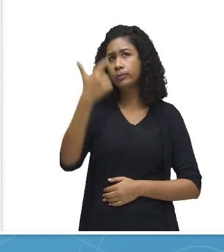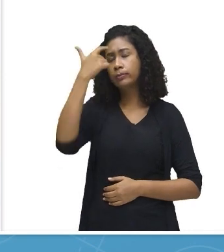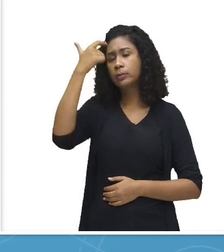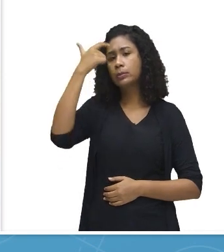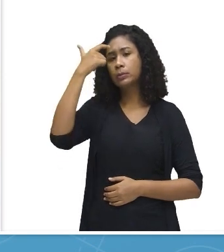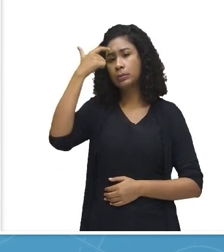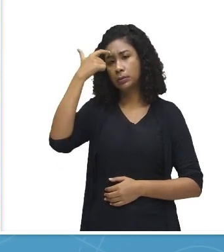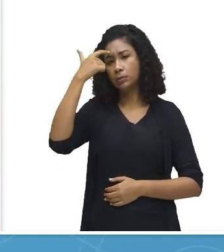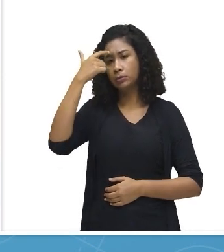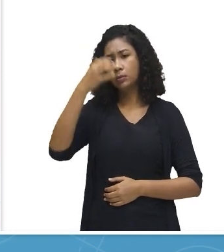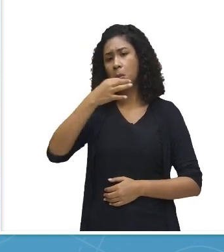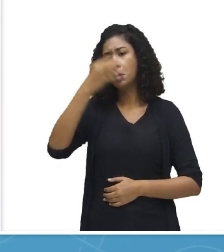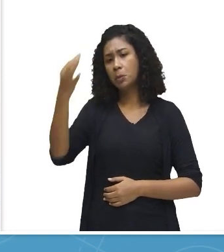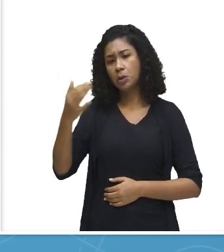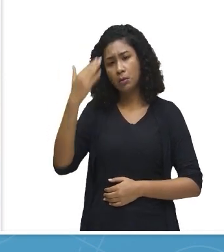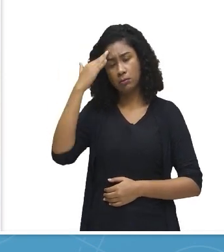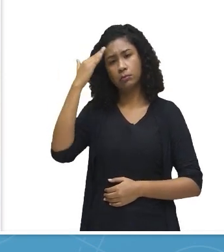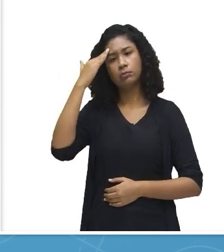mundo,